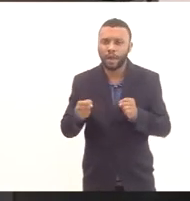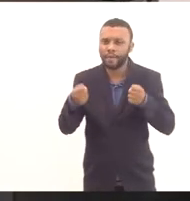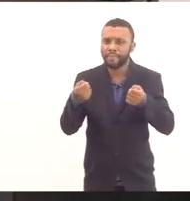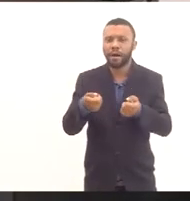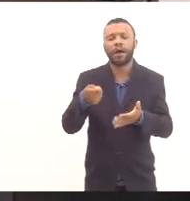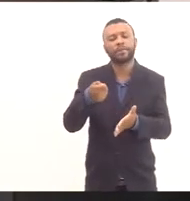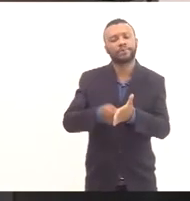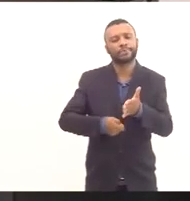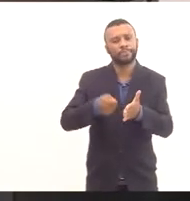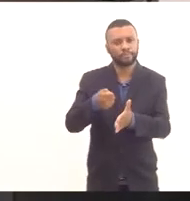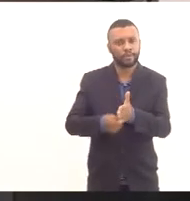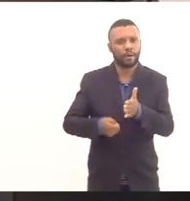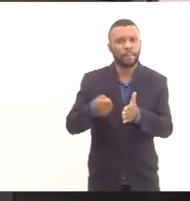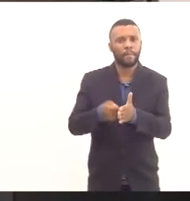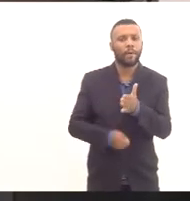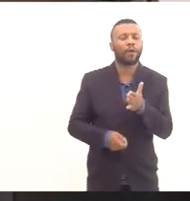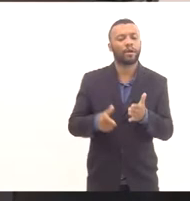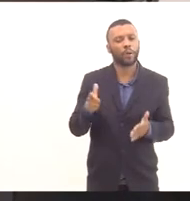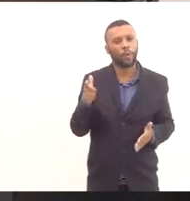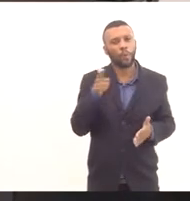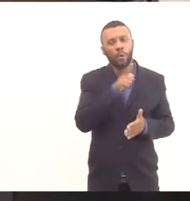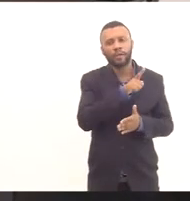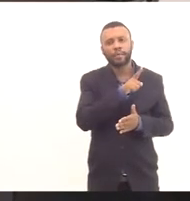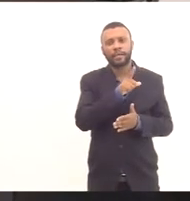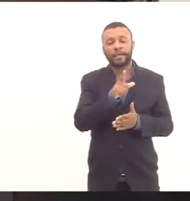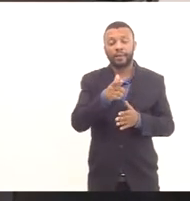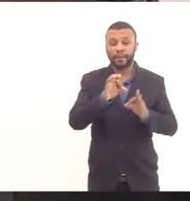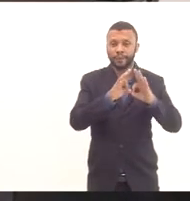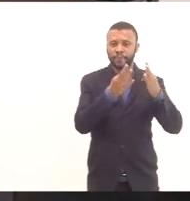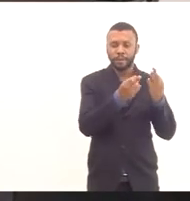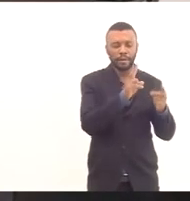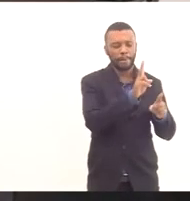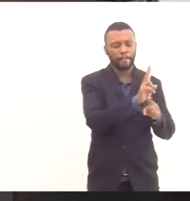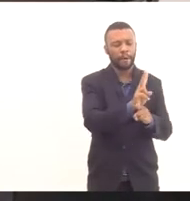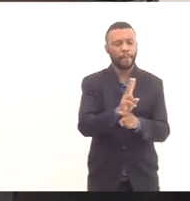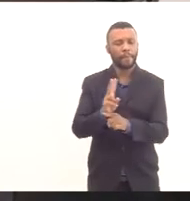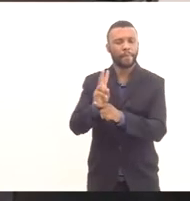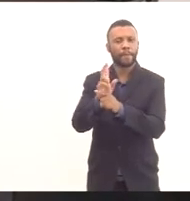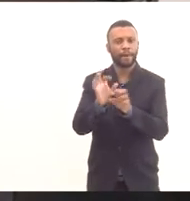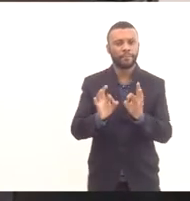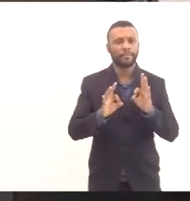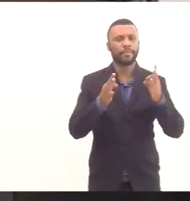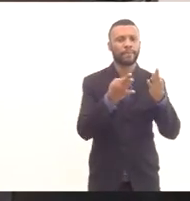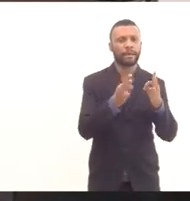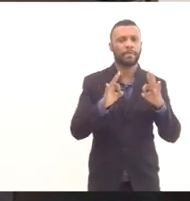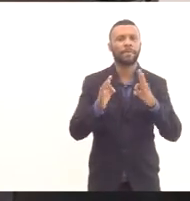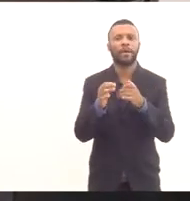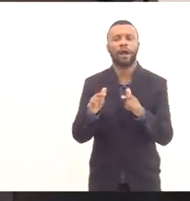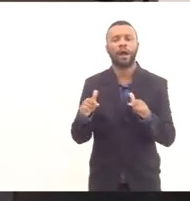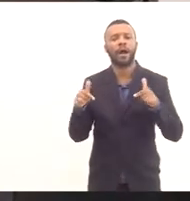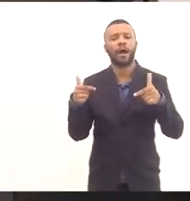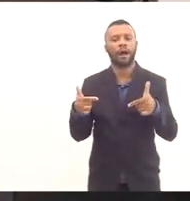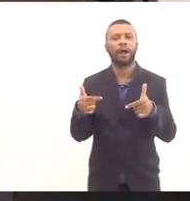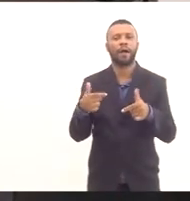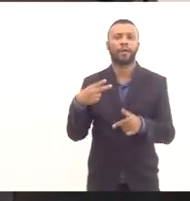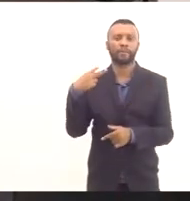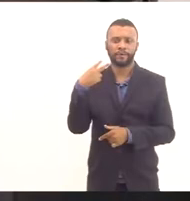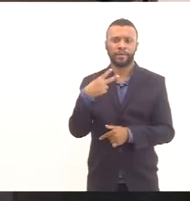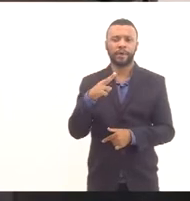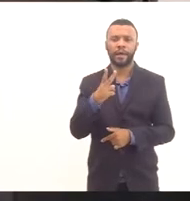pleito e que Garanta o recebimento ressaltando a iniciativa do vereador